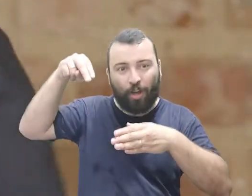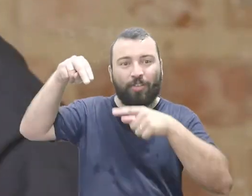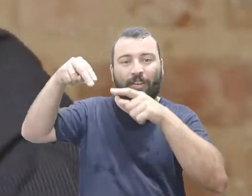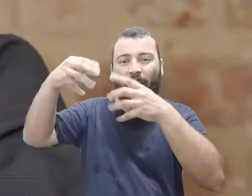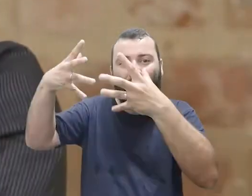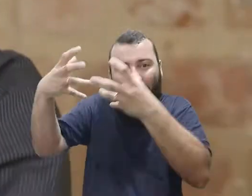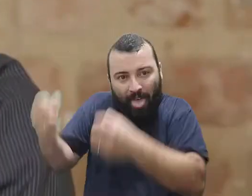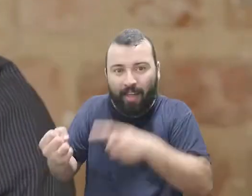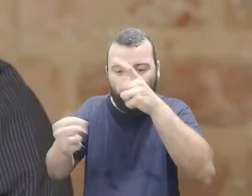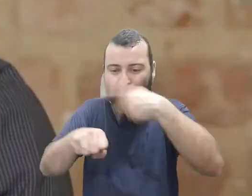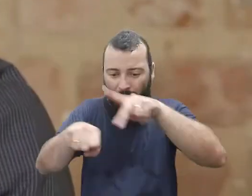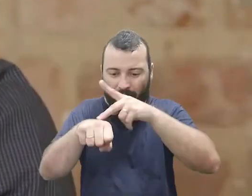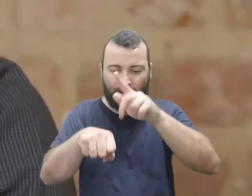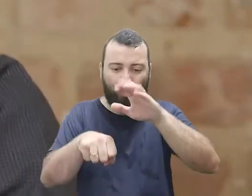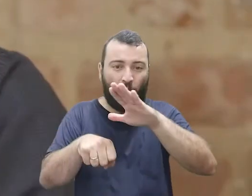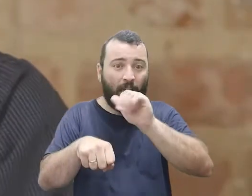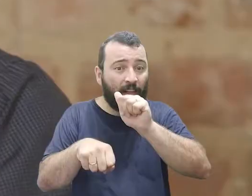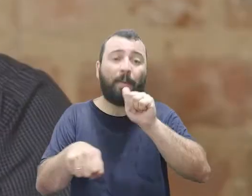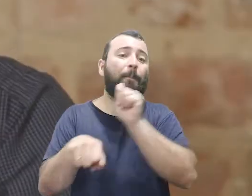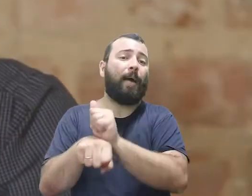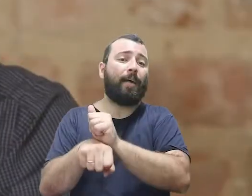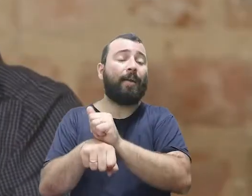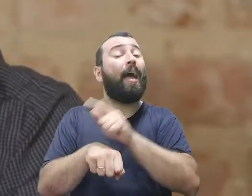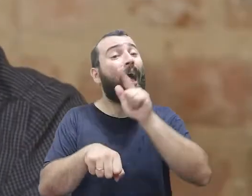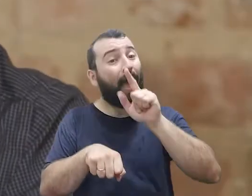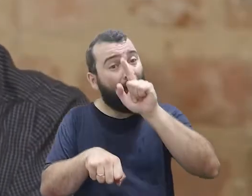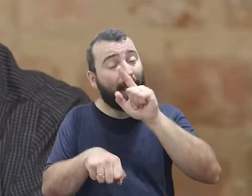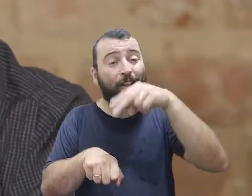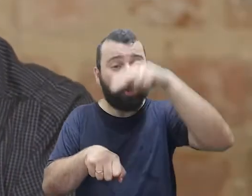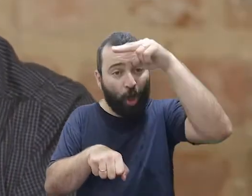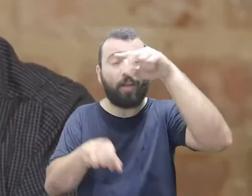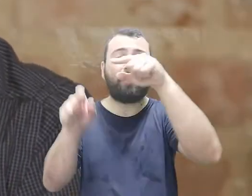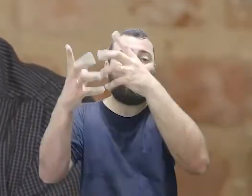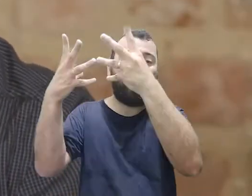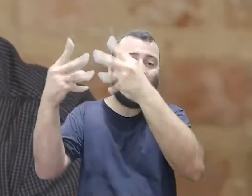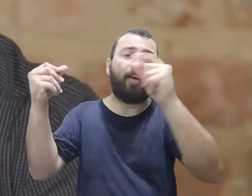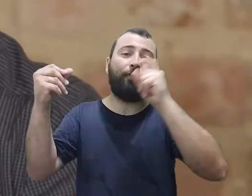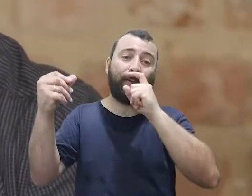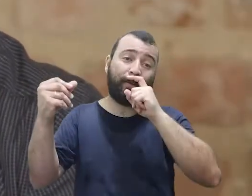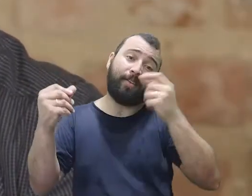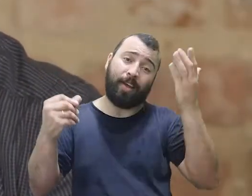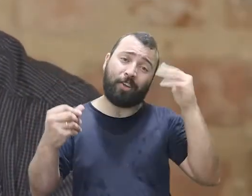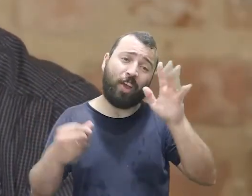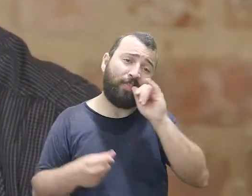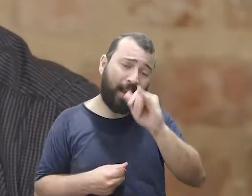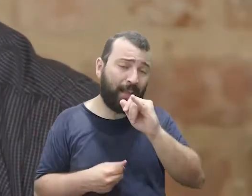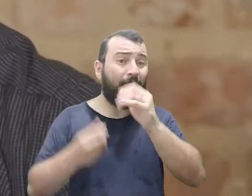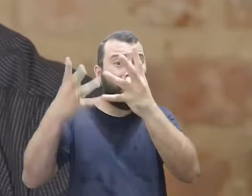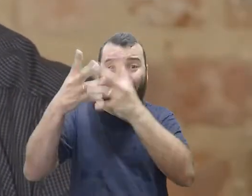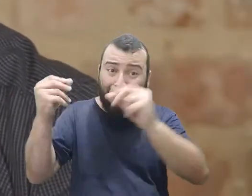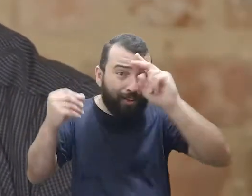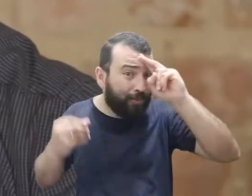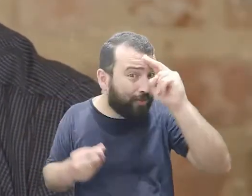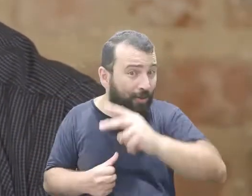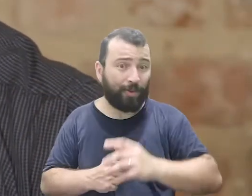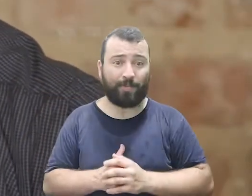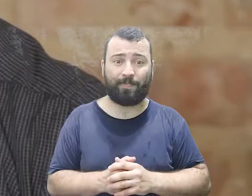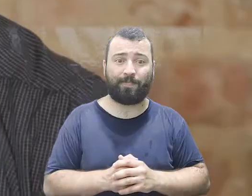Groenlândia, deixam de chegar. E o Atlântico Norte passa a se resfriar. E como eu comentei, esfriando